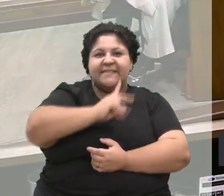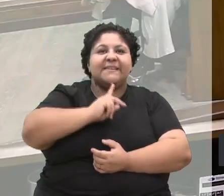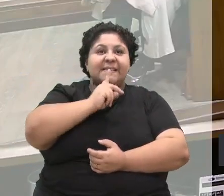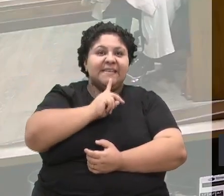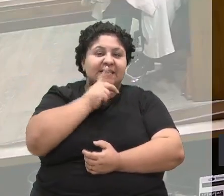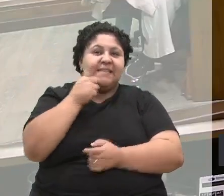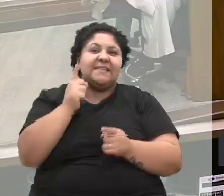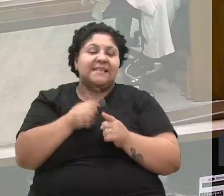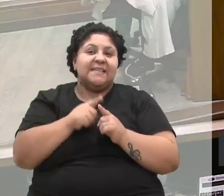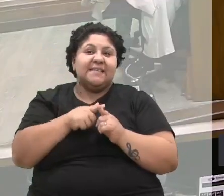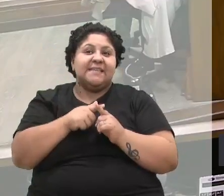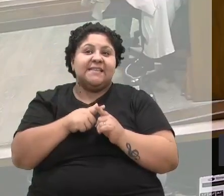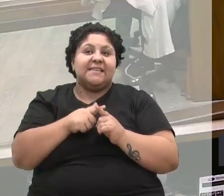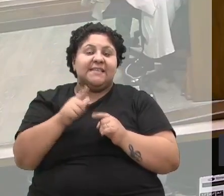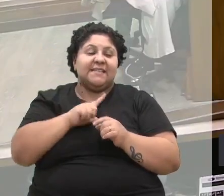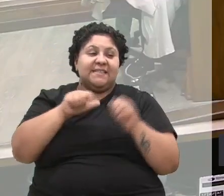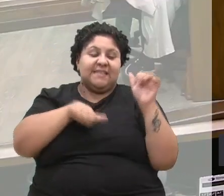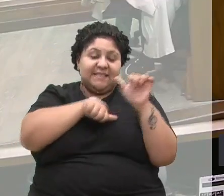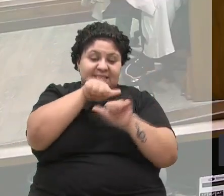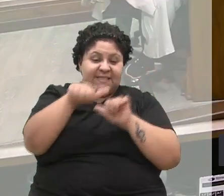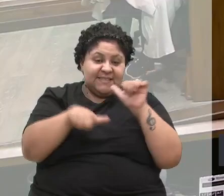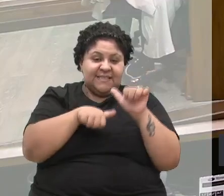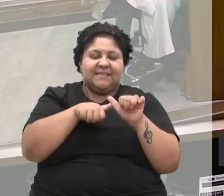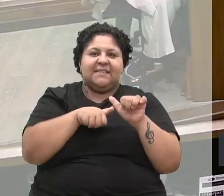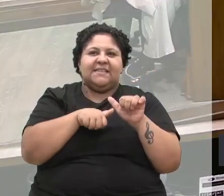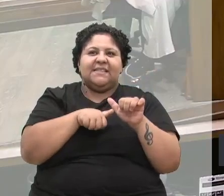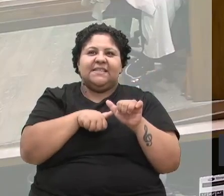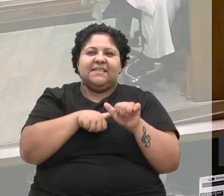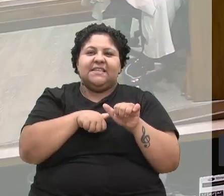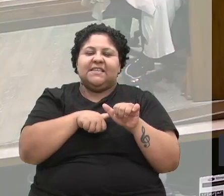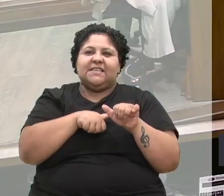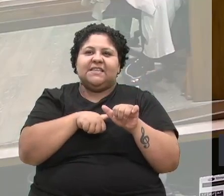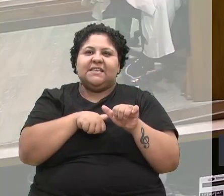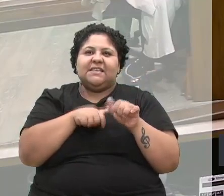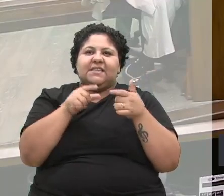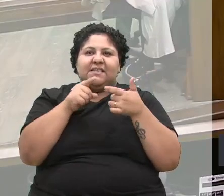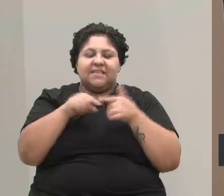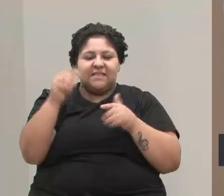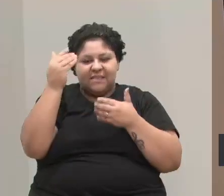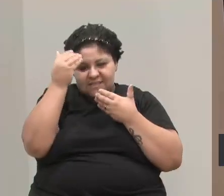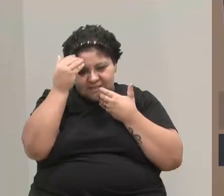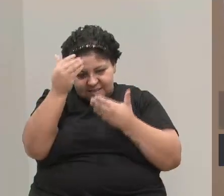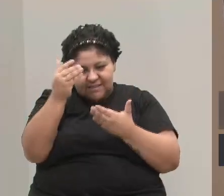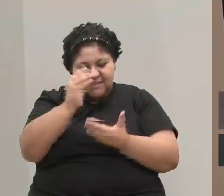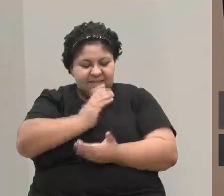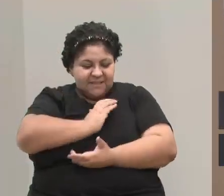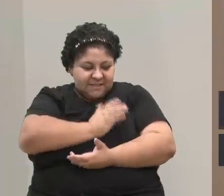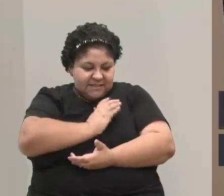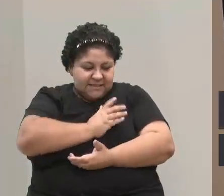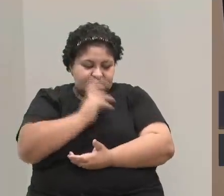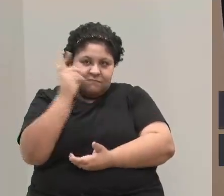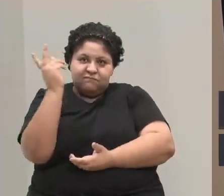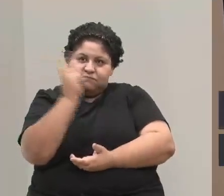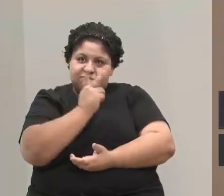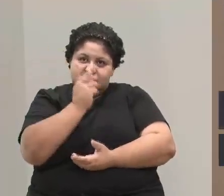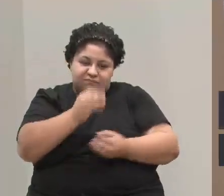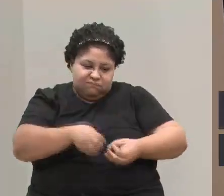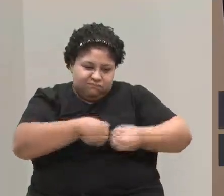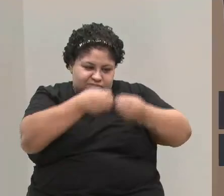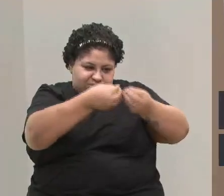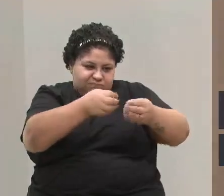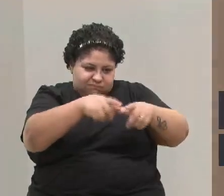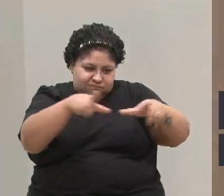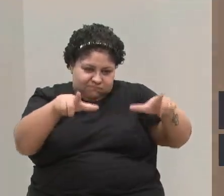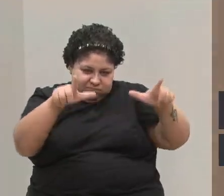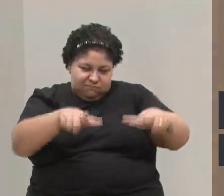porque eu tinha que fazer uma troca no último minuto do jogo, mas agradeço de coração os dois pela cedência do espaço